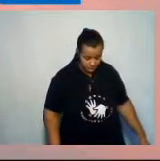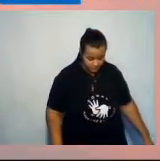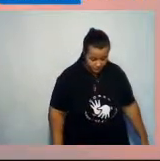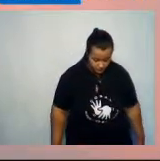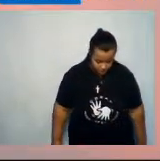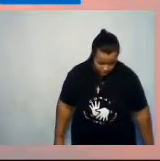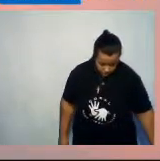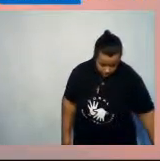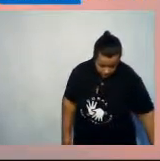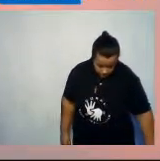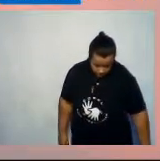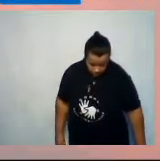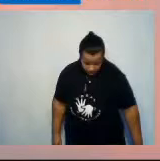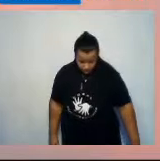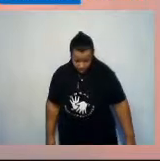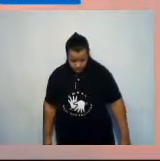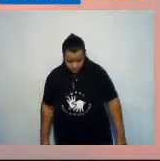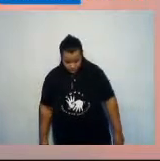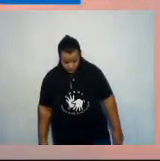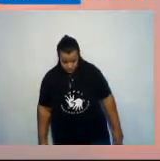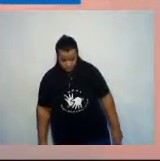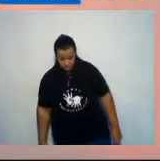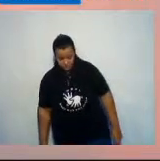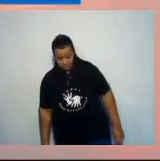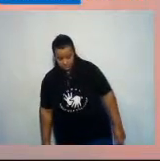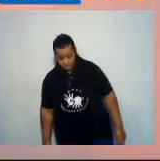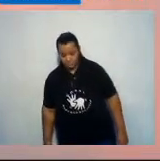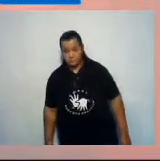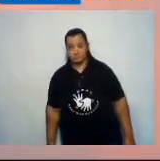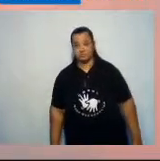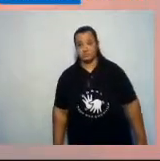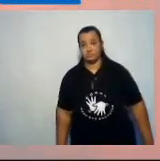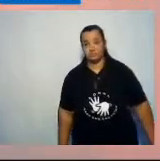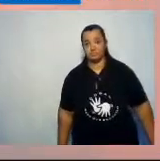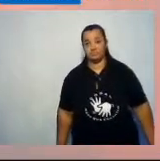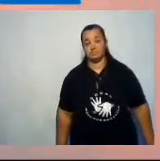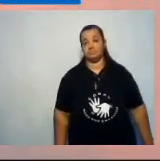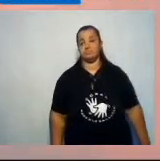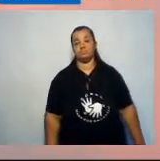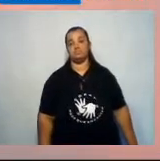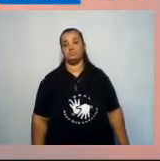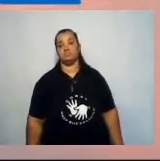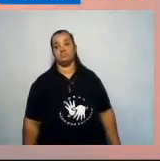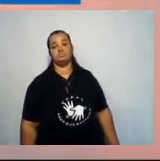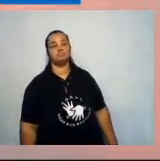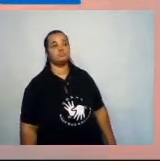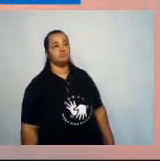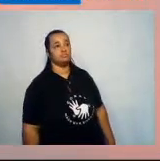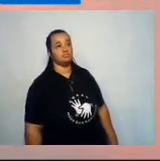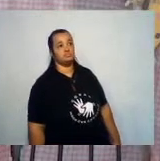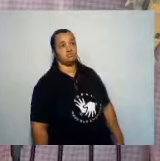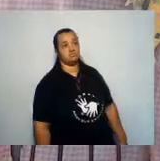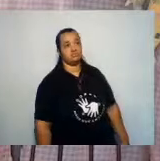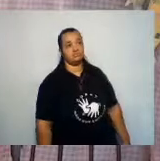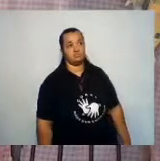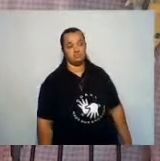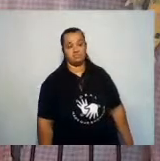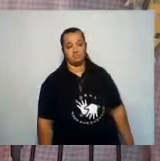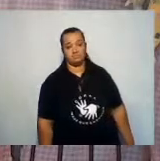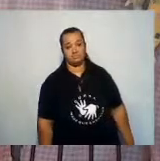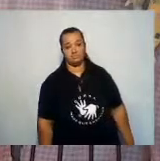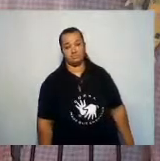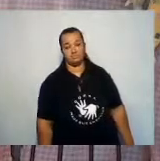203 anos de Piracaia. Amanhã, dia 16, e no palco continua eles, Andréia e Rafael. Isso